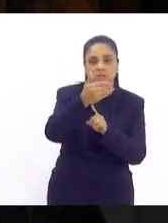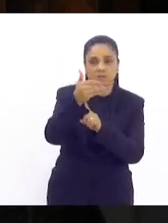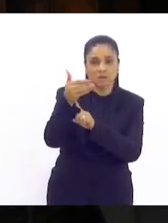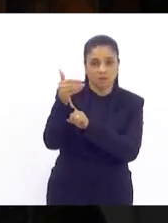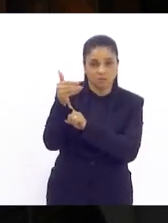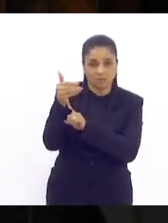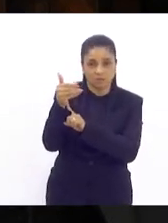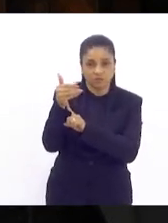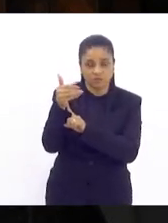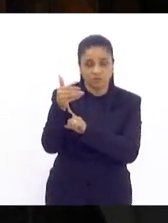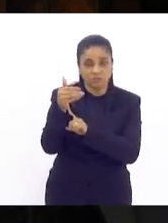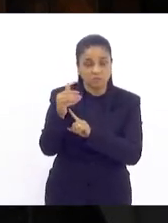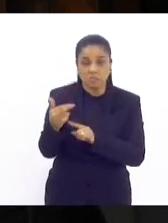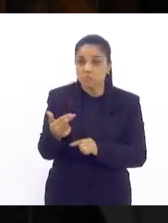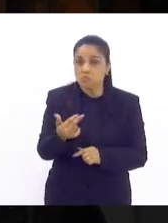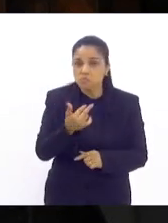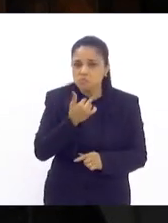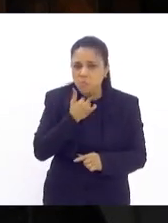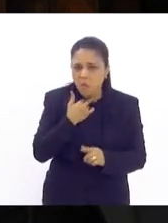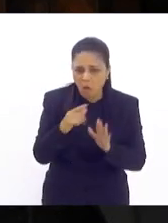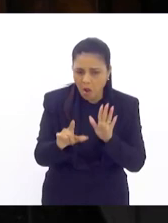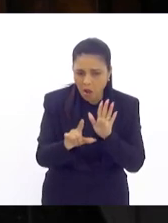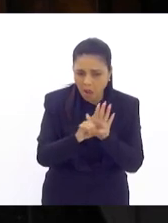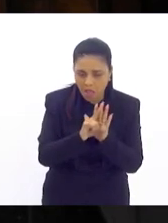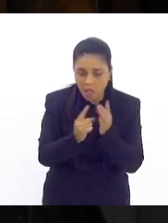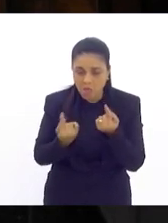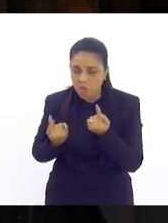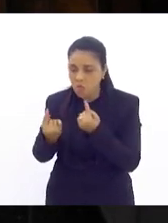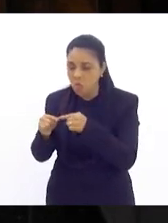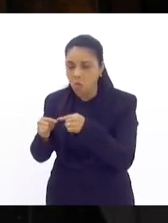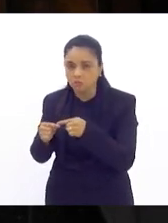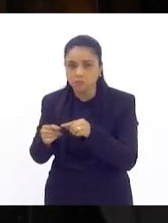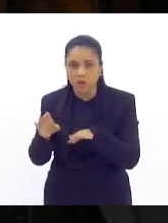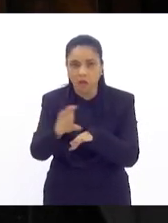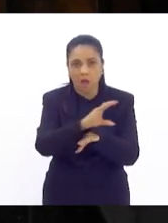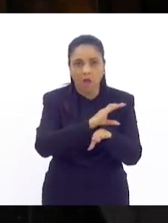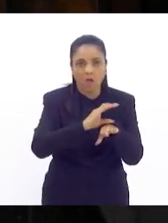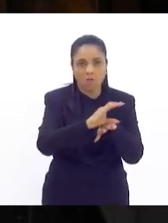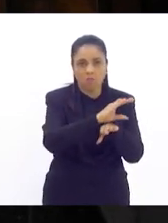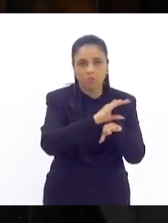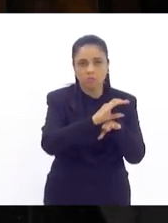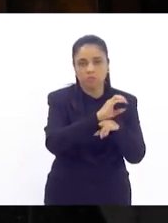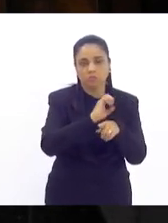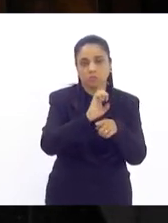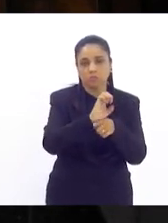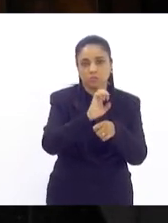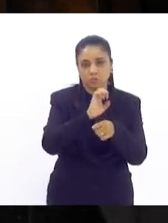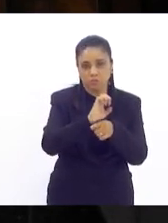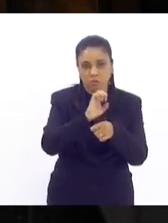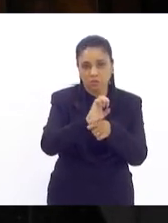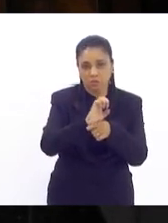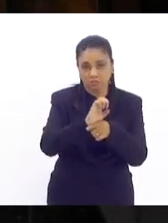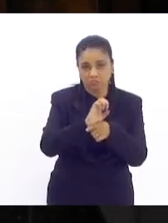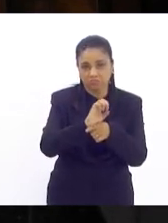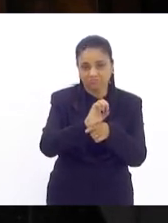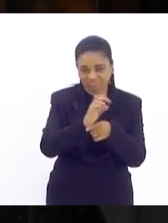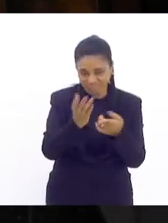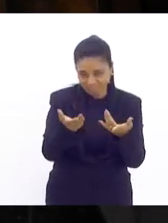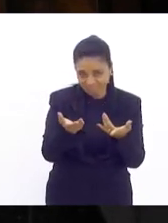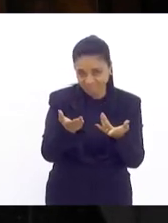não pode uma lei Contrariar a construção do estado é vovó e uma